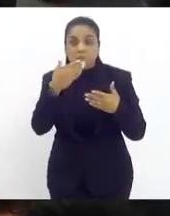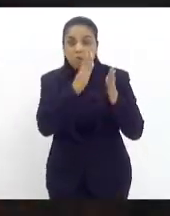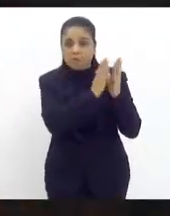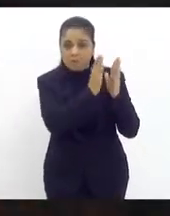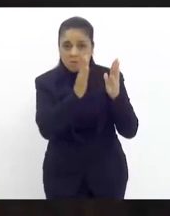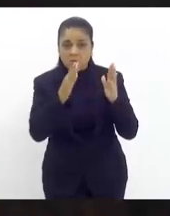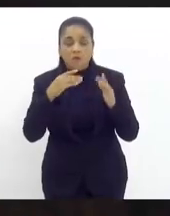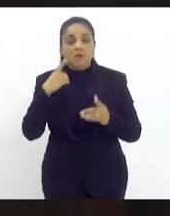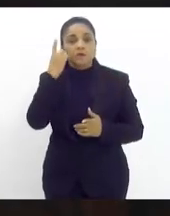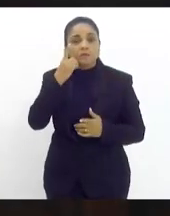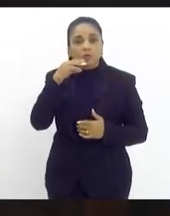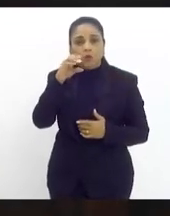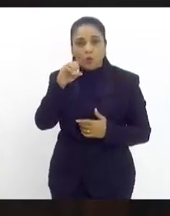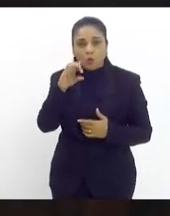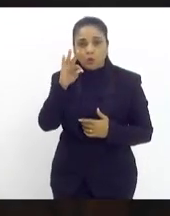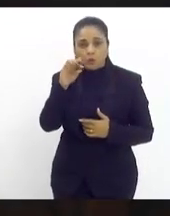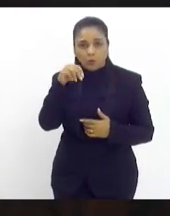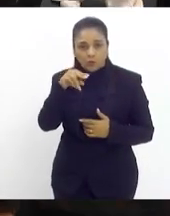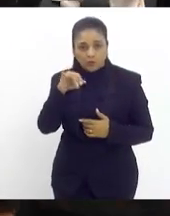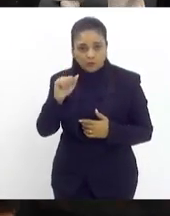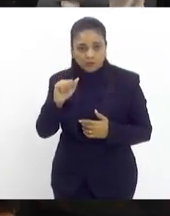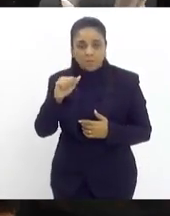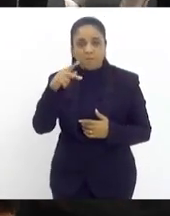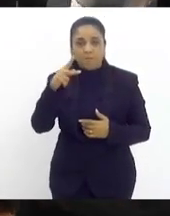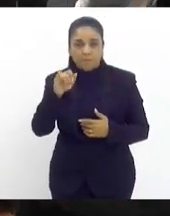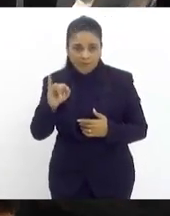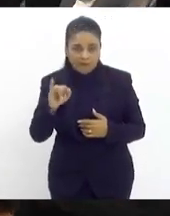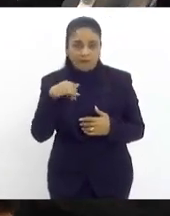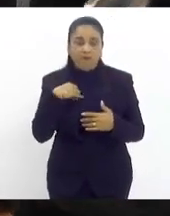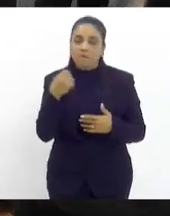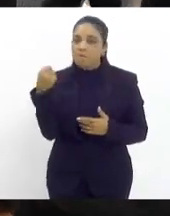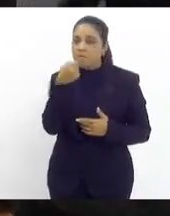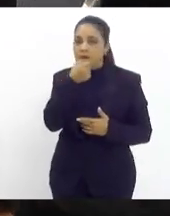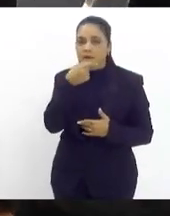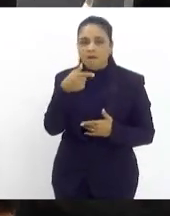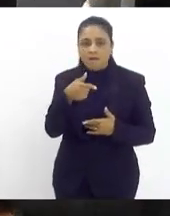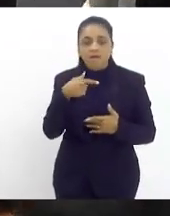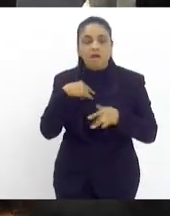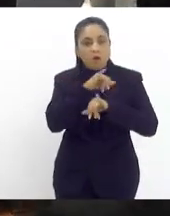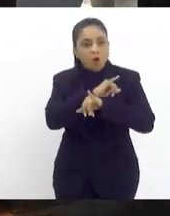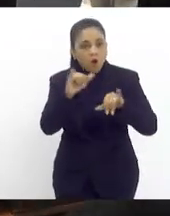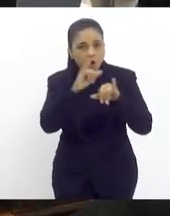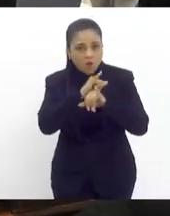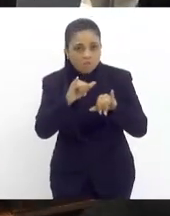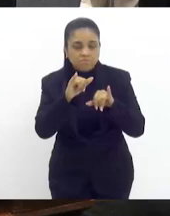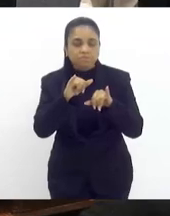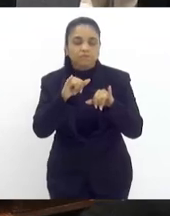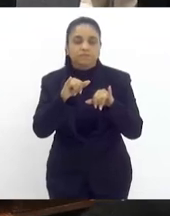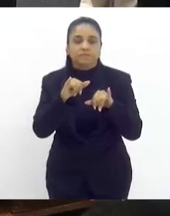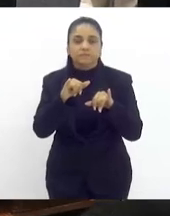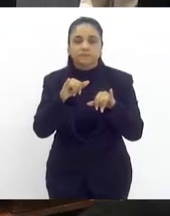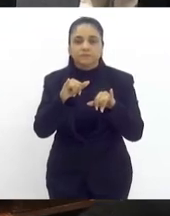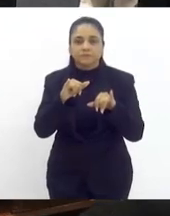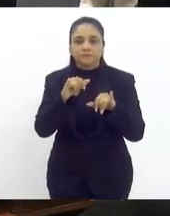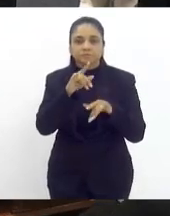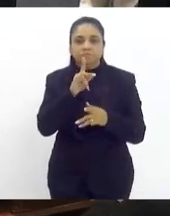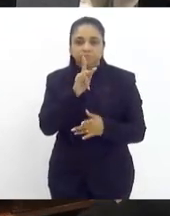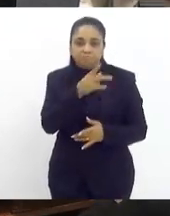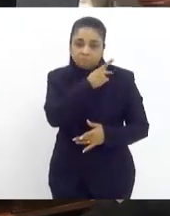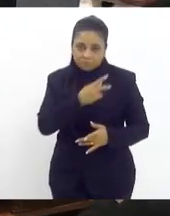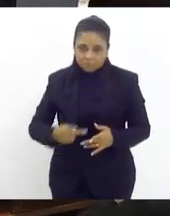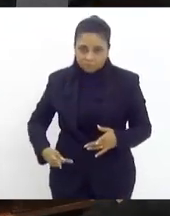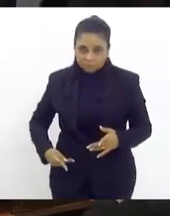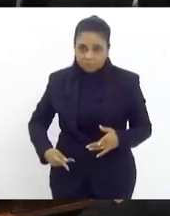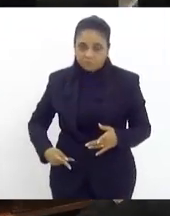Otoni de Paula pai por gentileza microfone de vossa excelência eu quero comunicar a vossa excelência que estamos